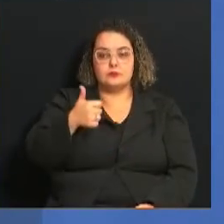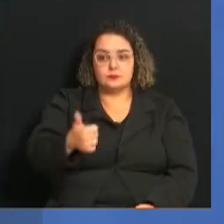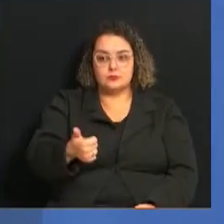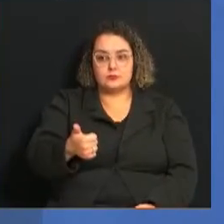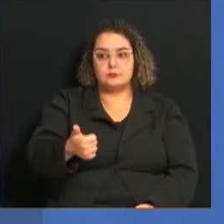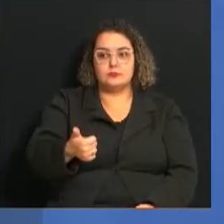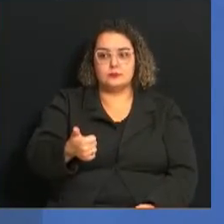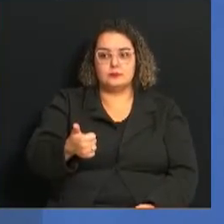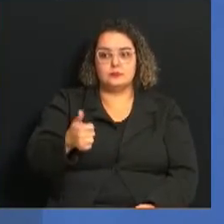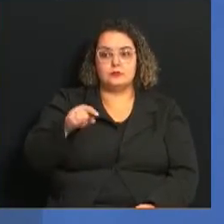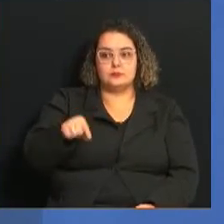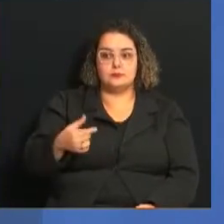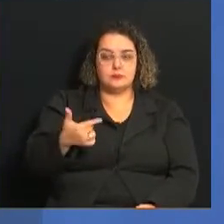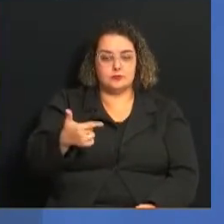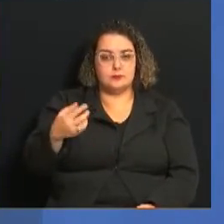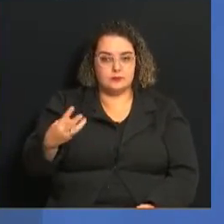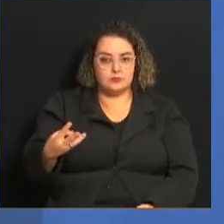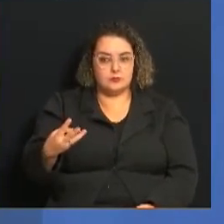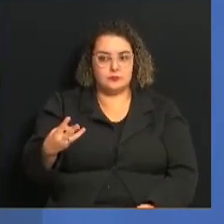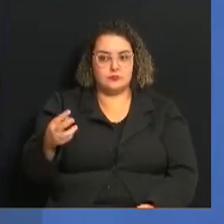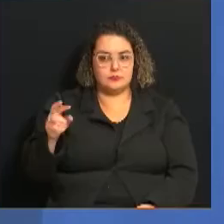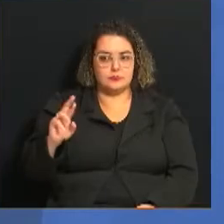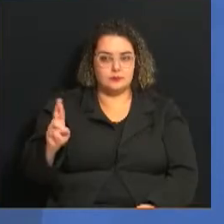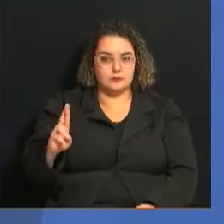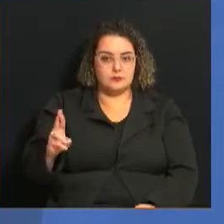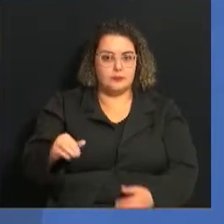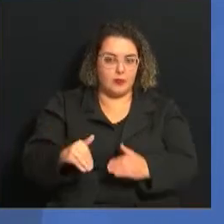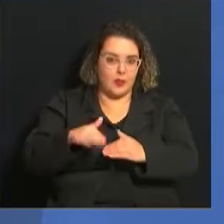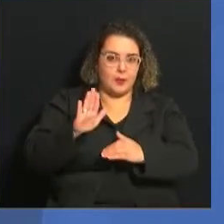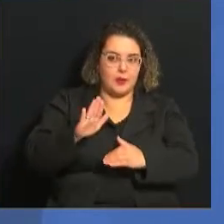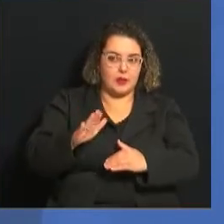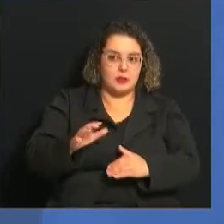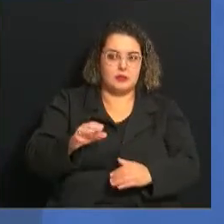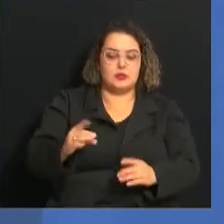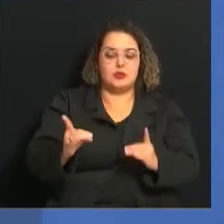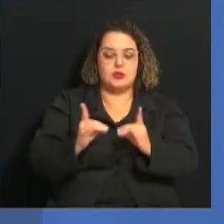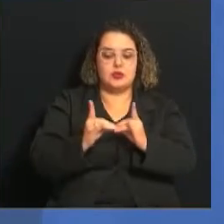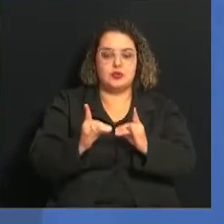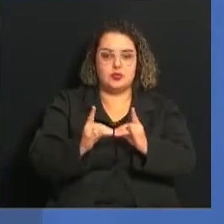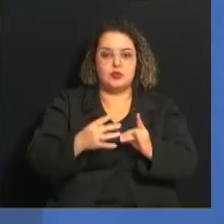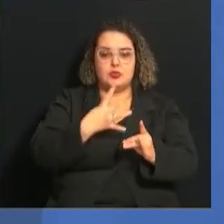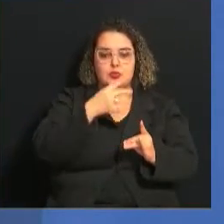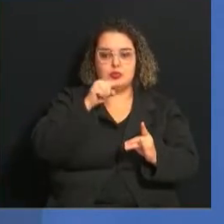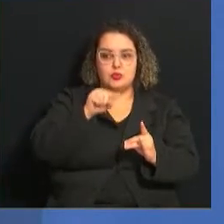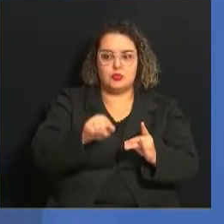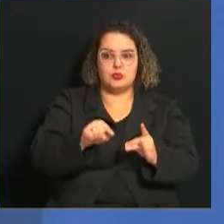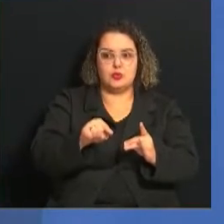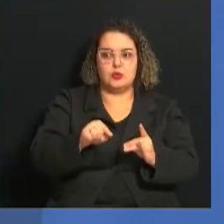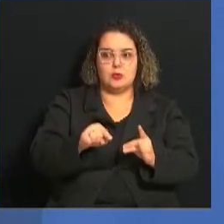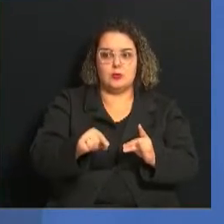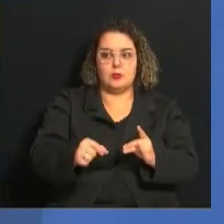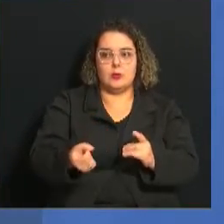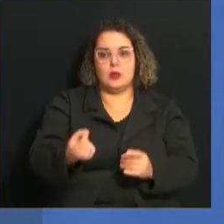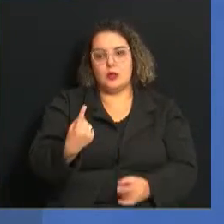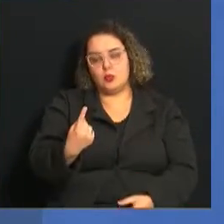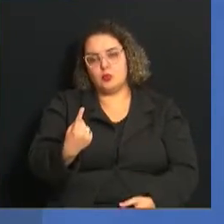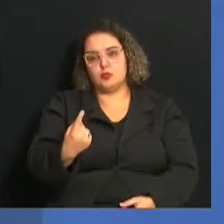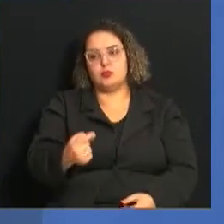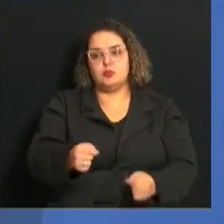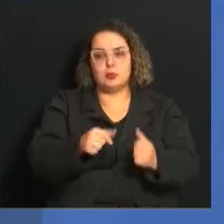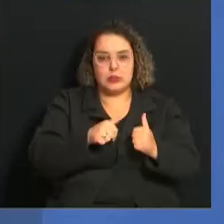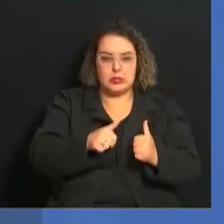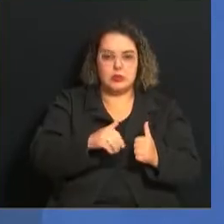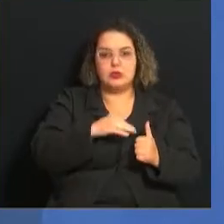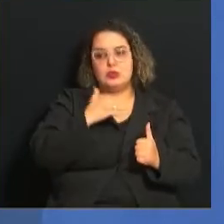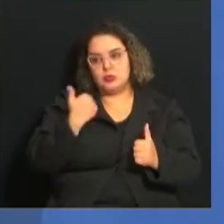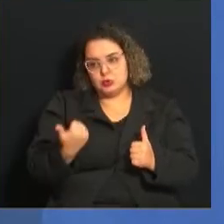221,23. E já o reajuste do auxílio funeral é de R$ 4.000 para um dos beneficiários em caso de falecimento